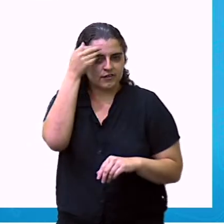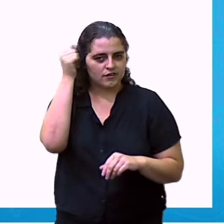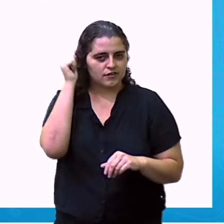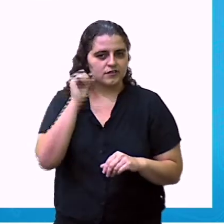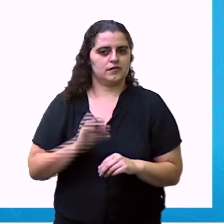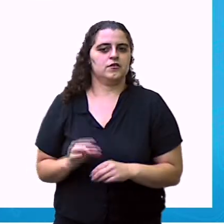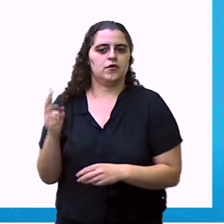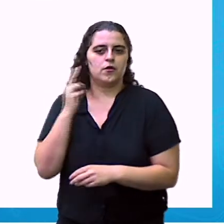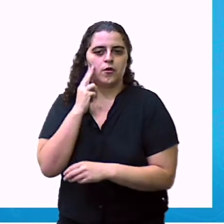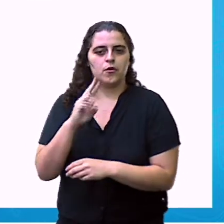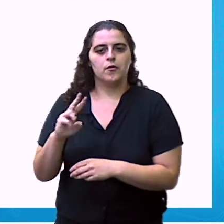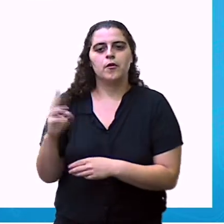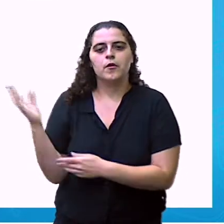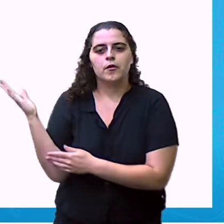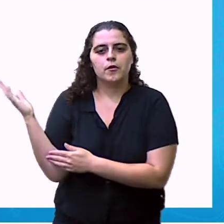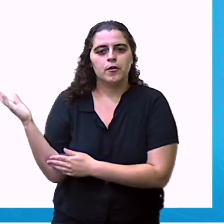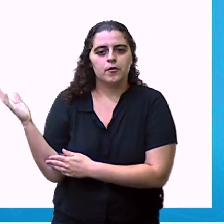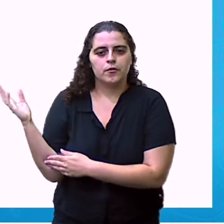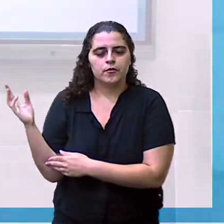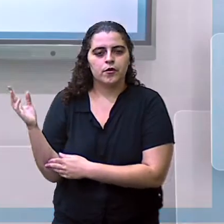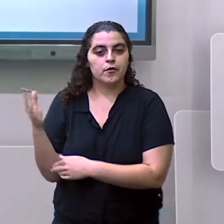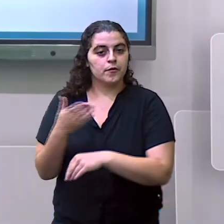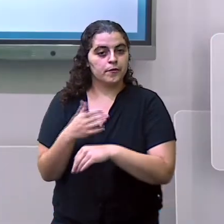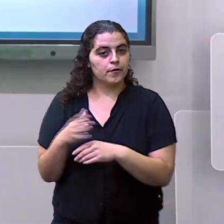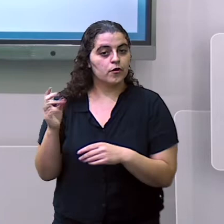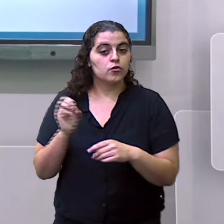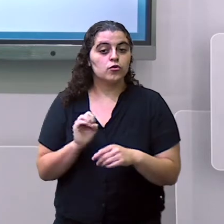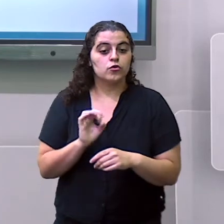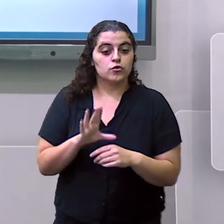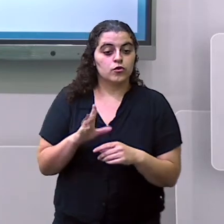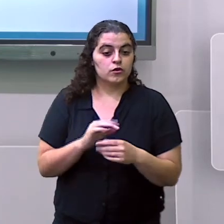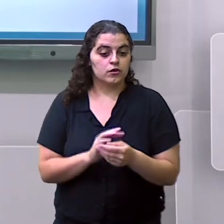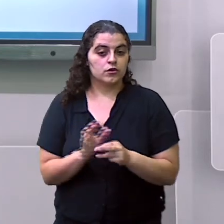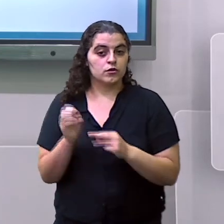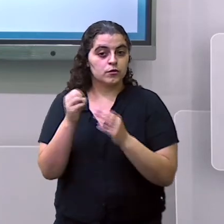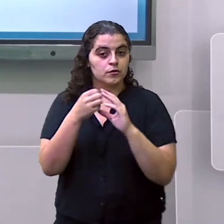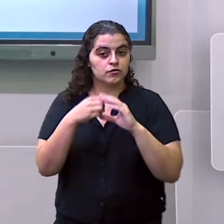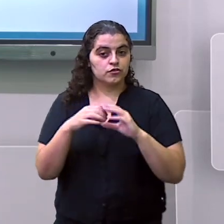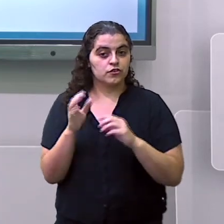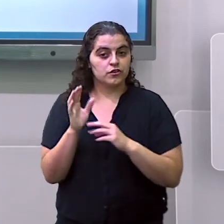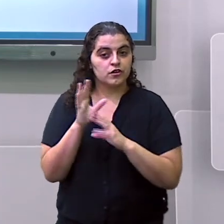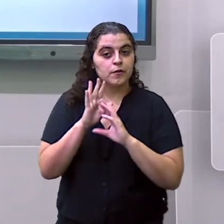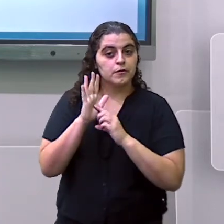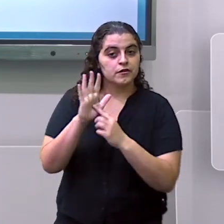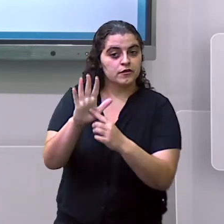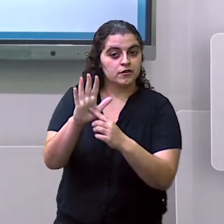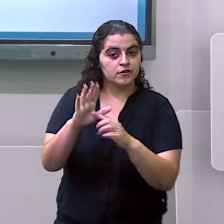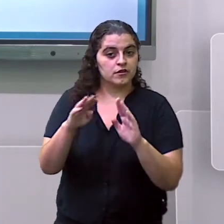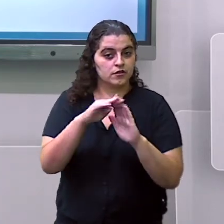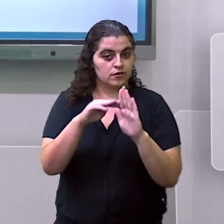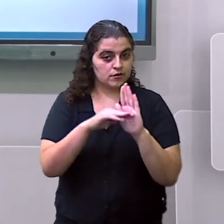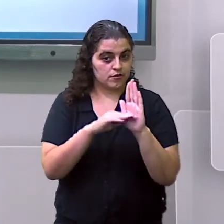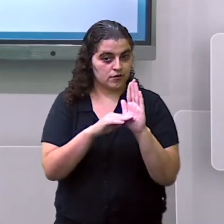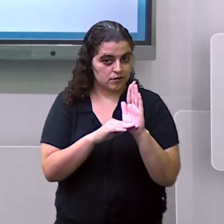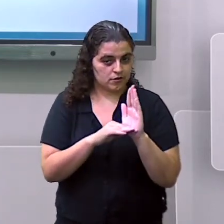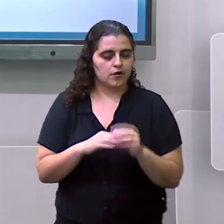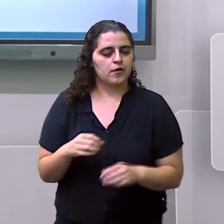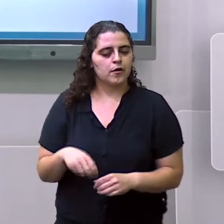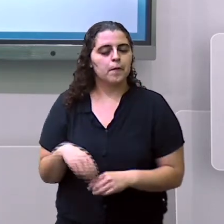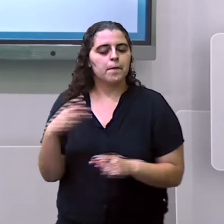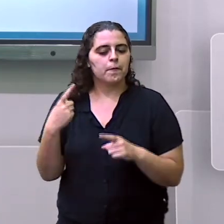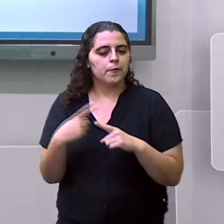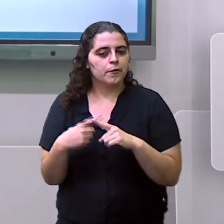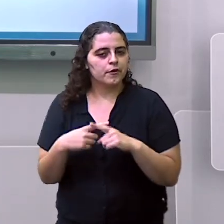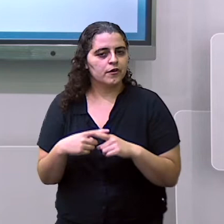já trabalhando na aula anterior. Só ainda não coloquei o nome delas, né? Não classifiquei, para não ter muita informação na nossa primeira